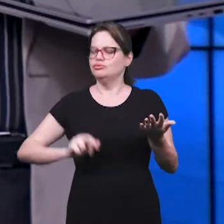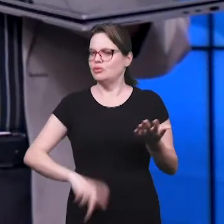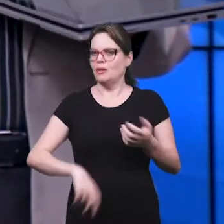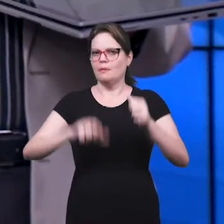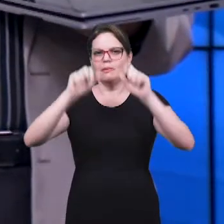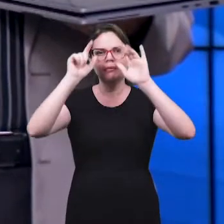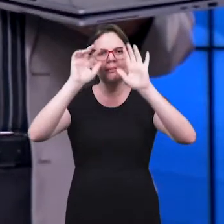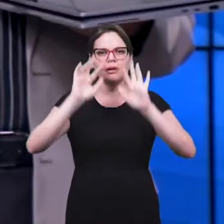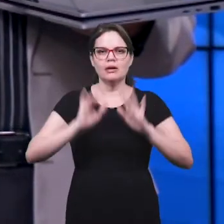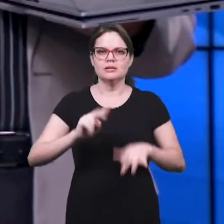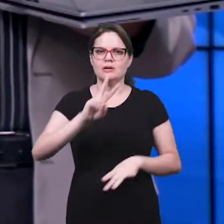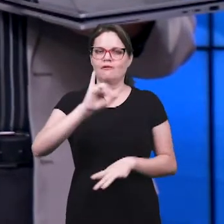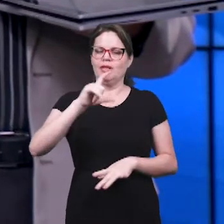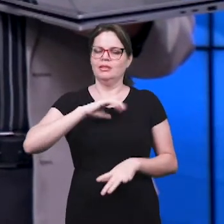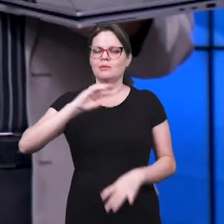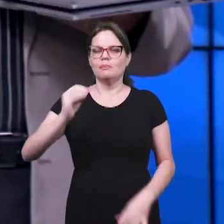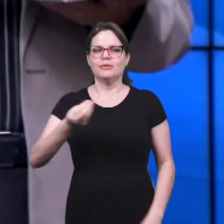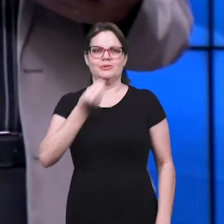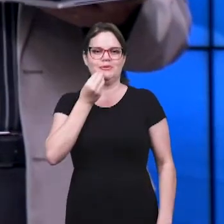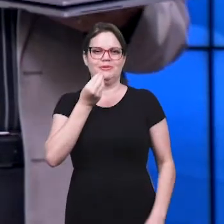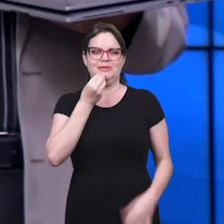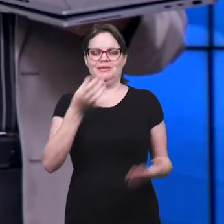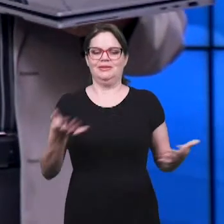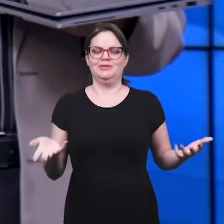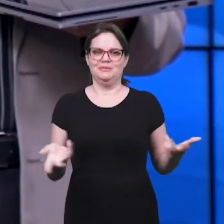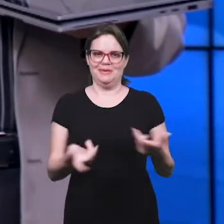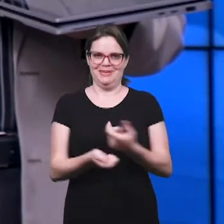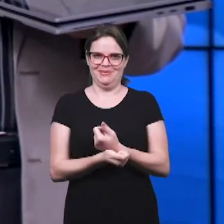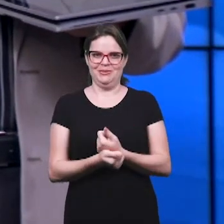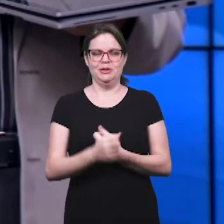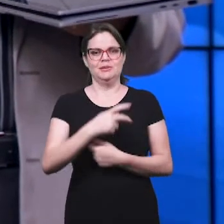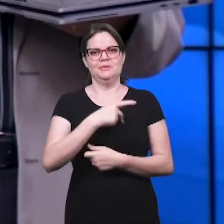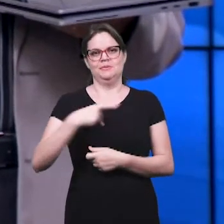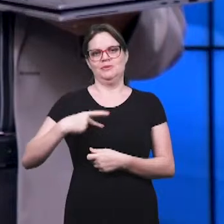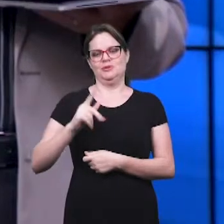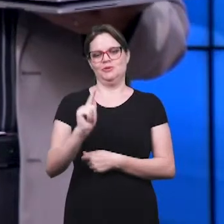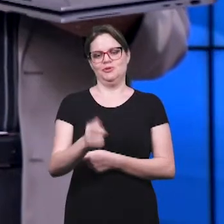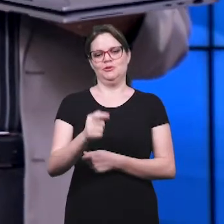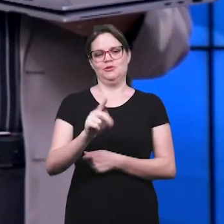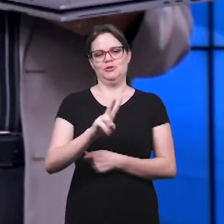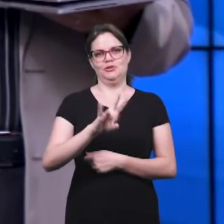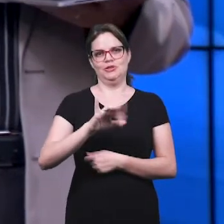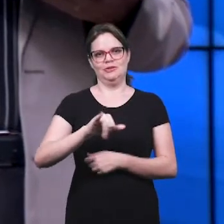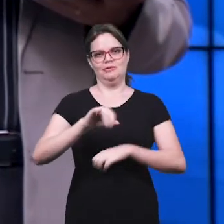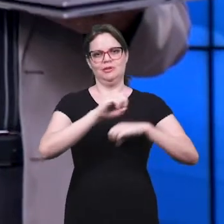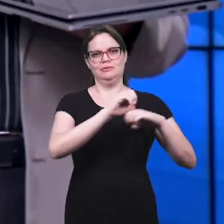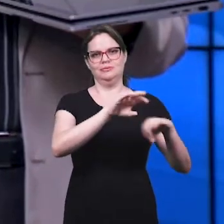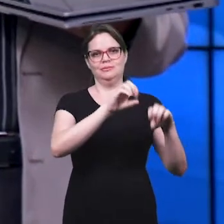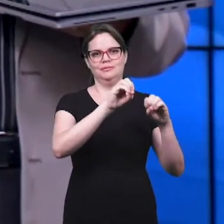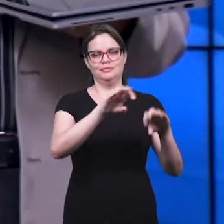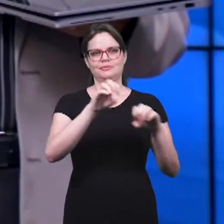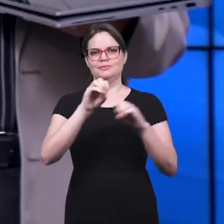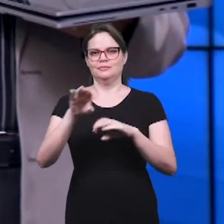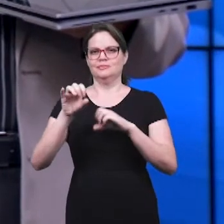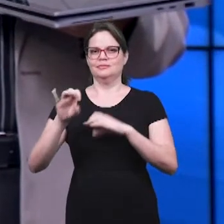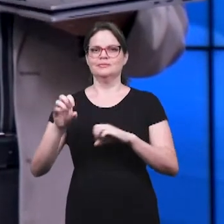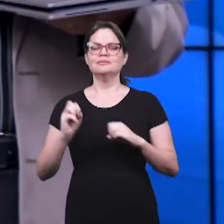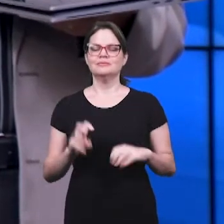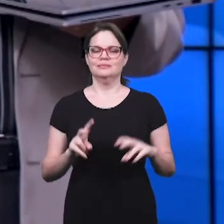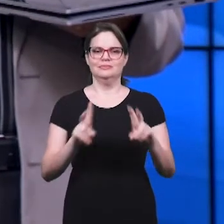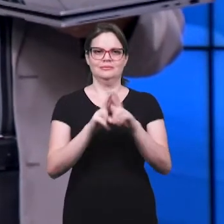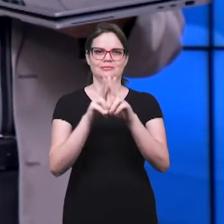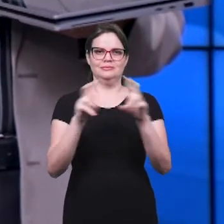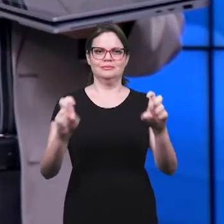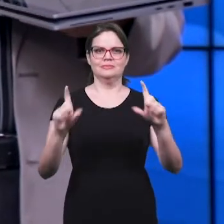pela manhã. Você vai poder ter essa oportunidade gloriosa e o pastor Gedeu Tigueiros vai transmitir